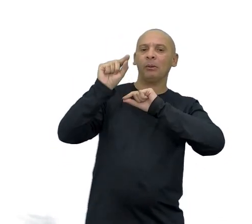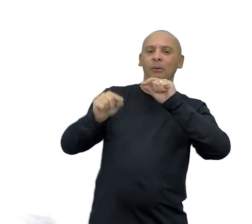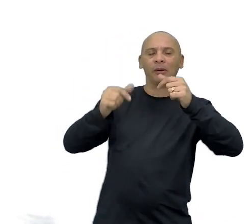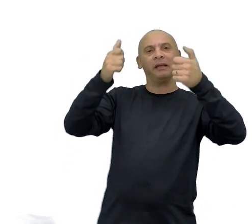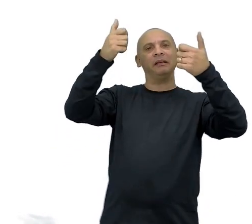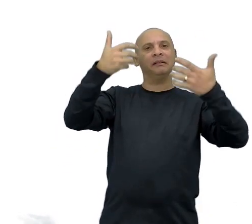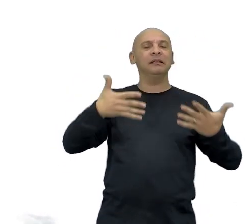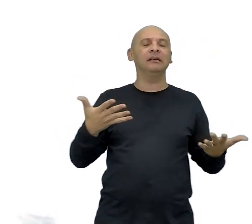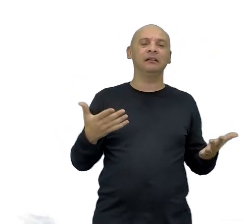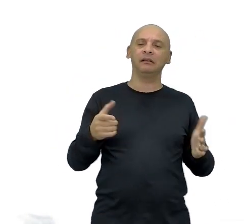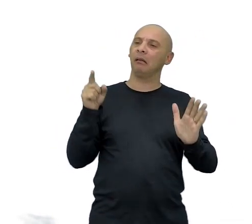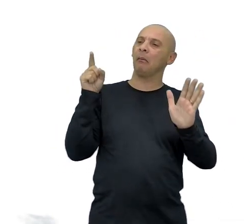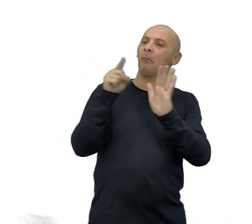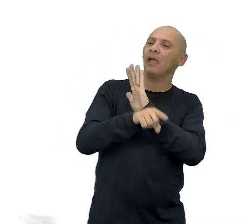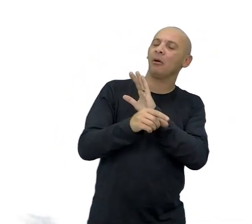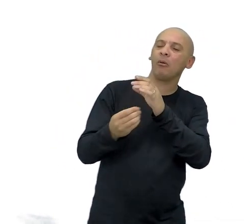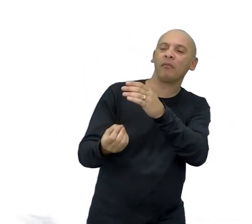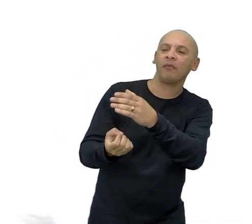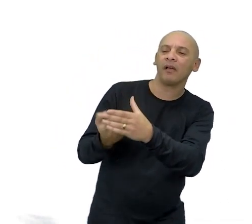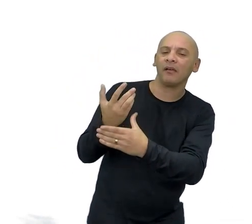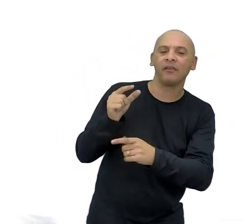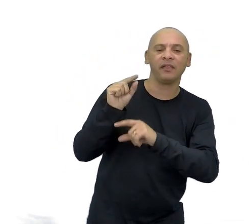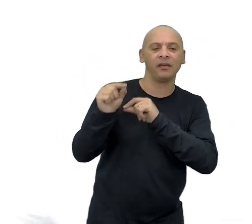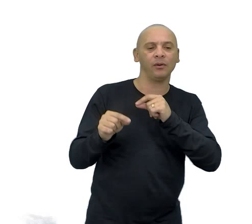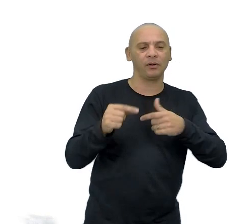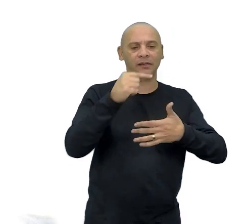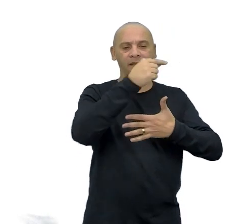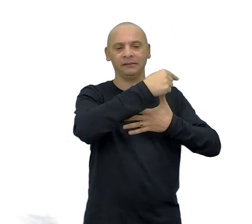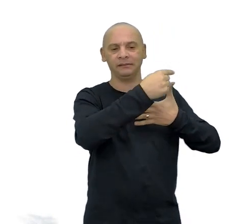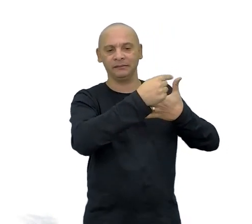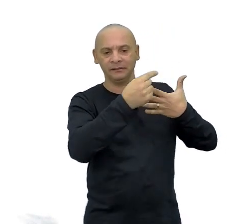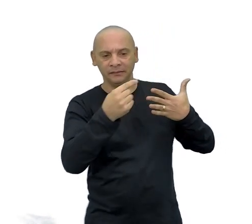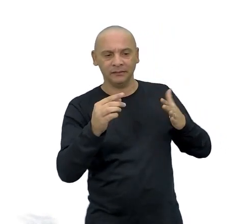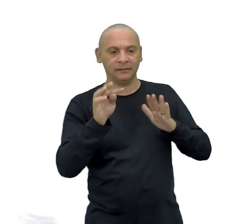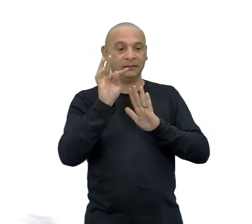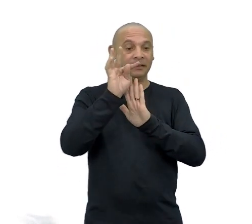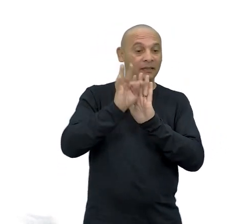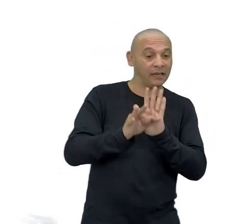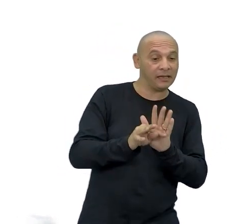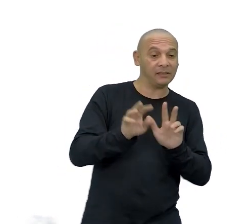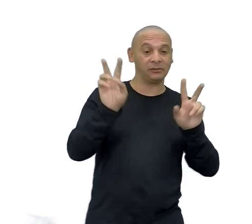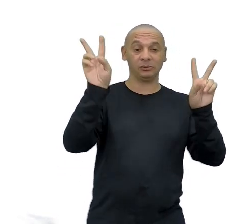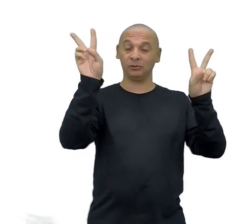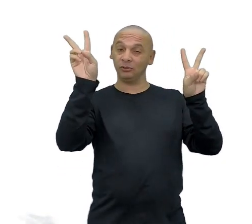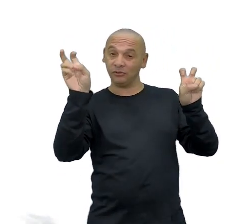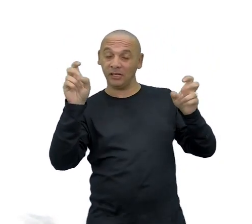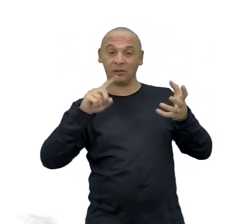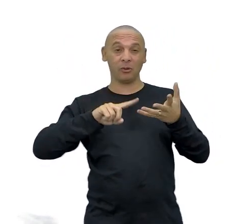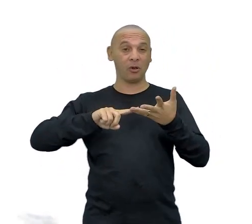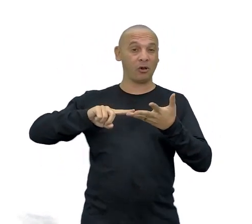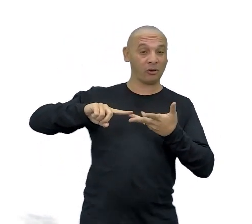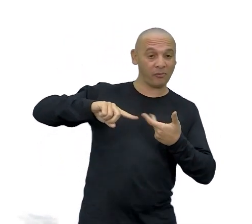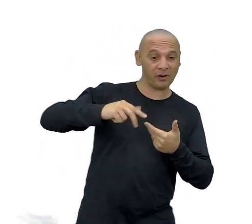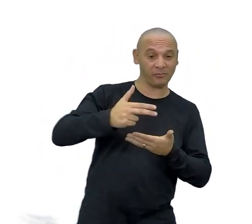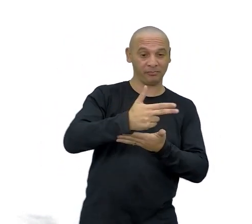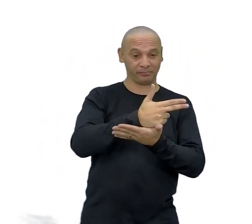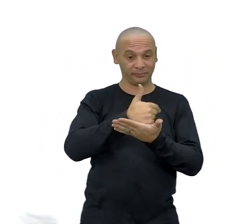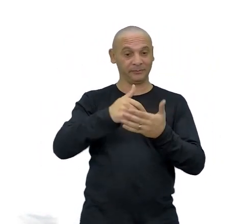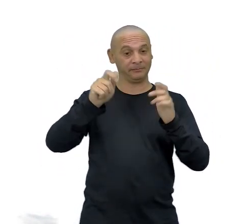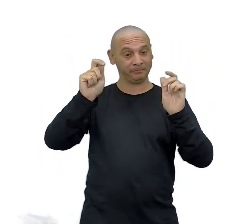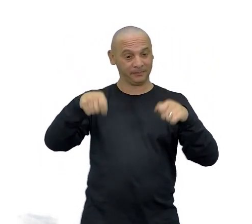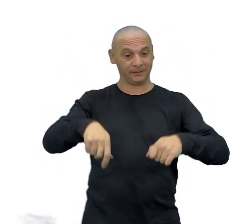de perguntas, explorar elementos paratextuais como título, subtítulo, imagens, entre